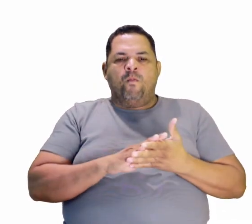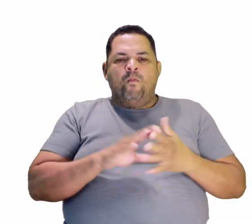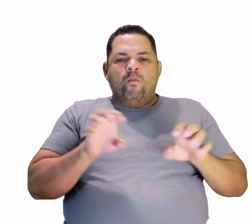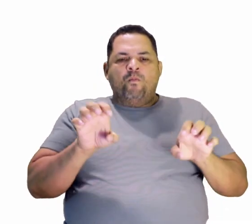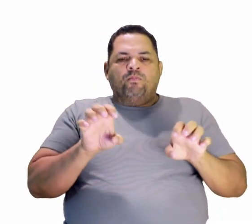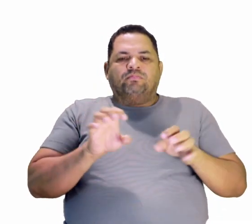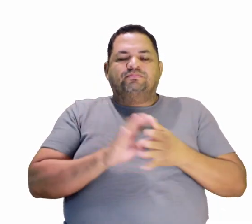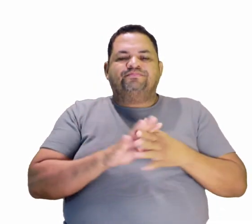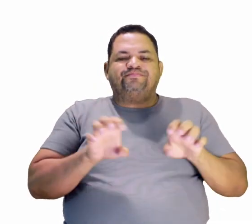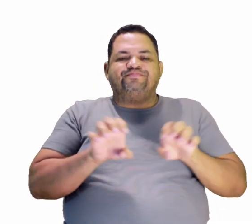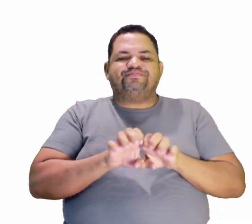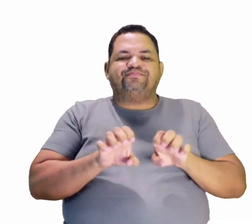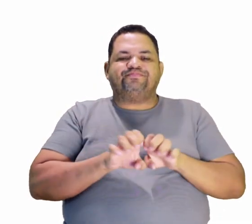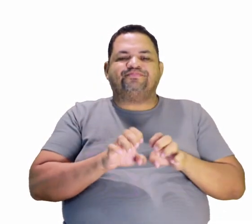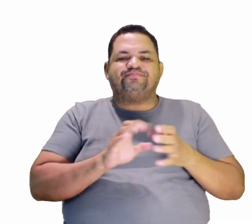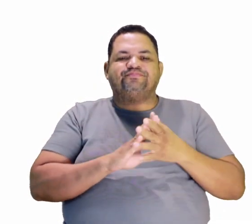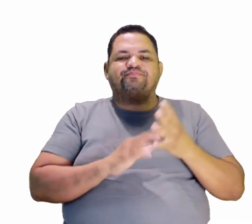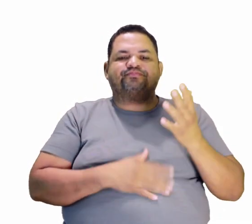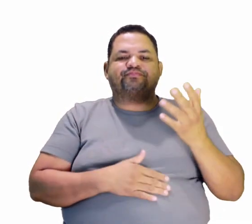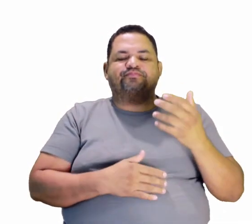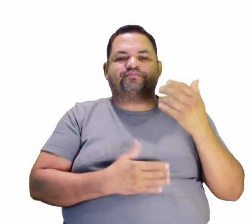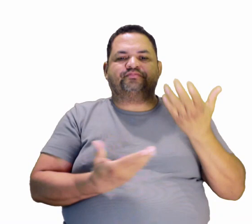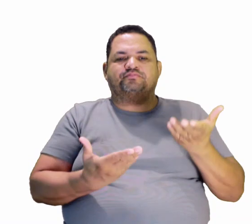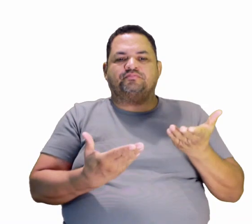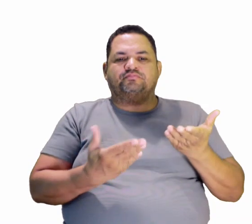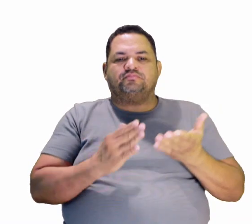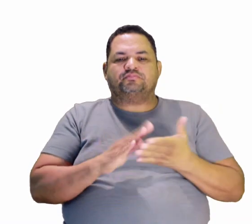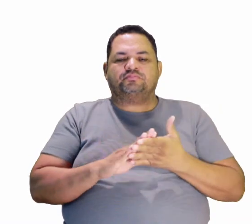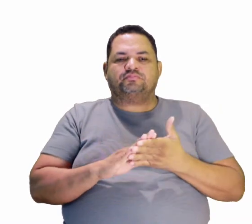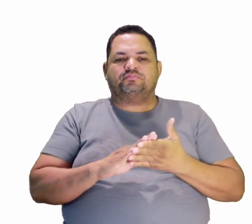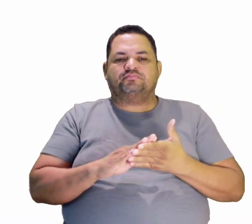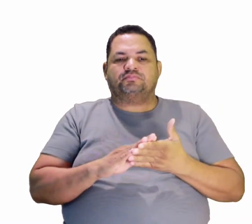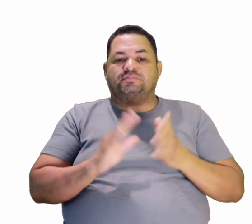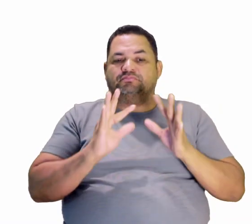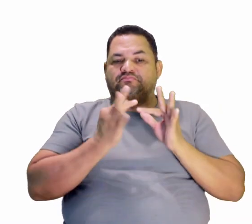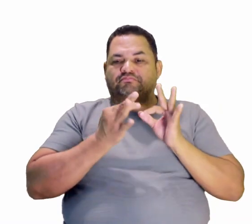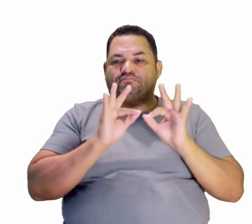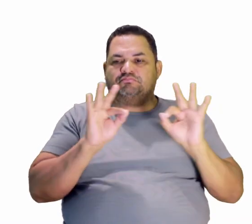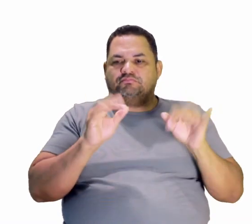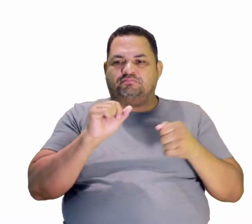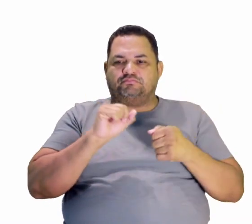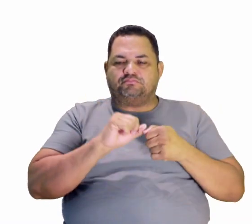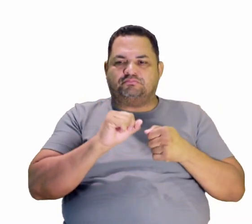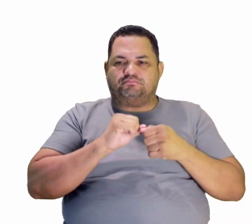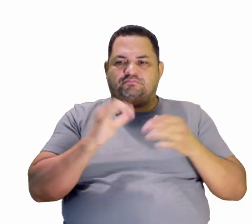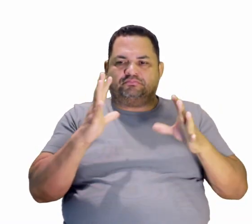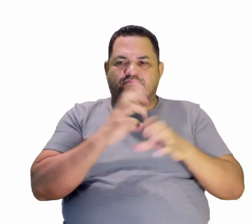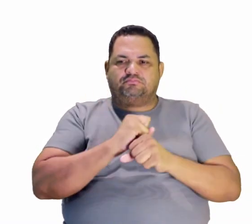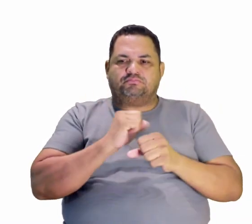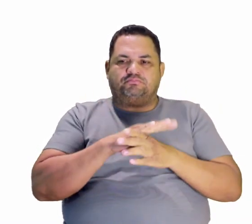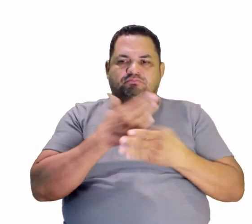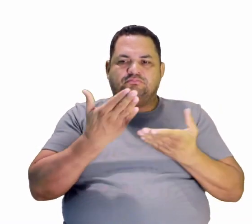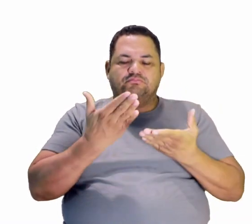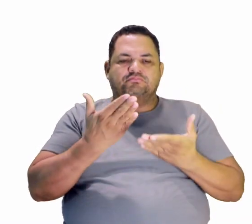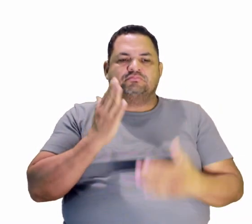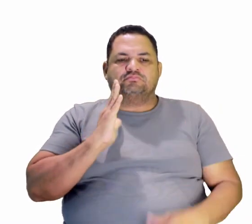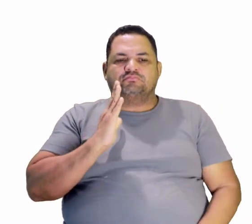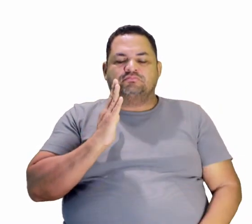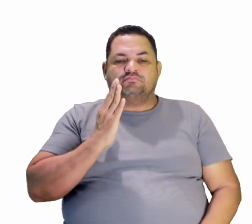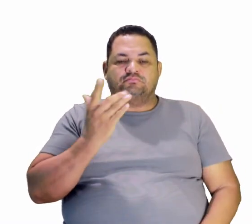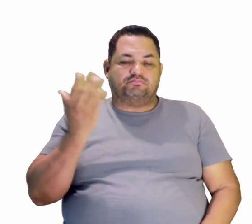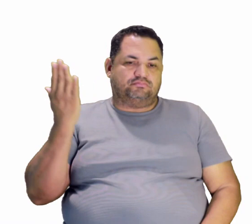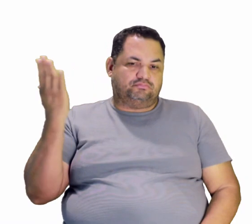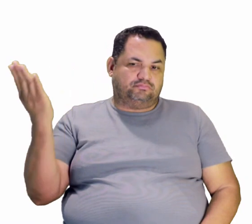segundo grau com uma incógnita, correto? Fica bem simplesinho aí, ó. Como eu... Aqui,